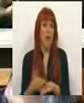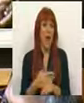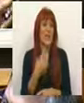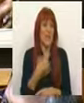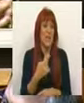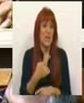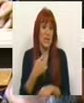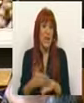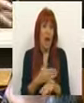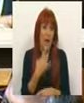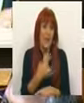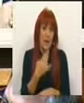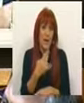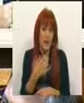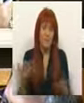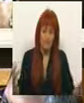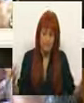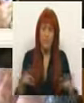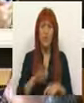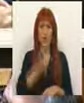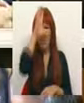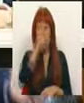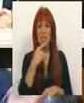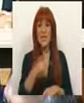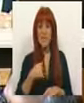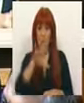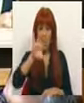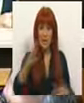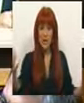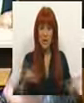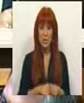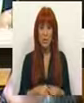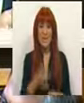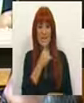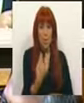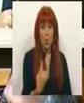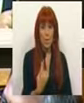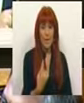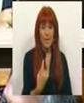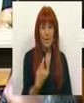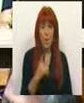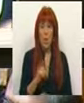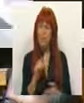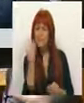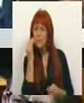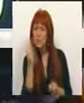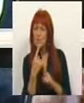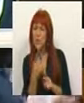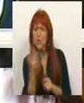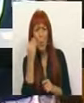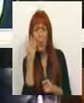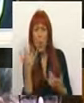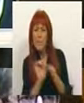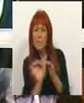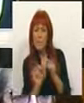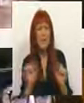pré-anúncios que foram feitos, o Sr. Primeiro-Ministro anunciou ao país uma decisão, cujos contornos não deu a conhecer,